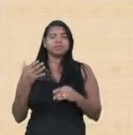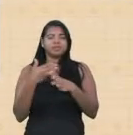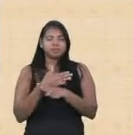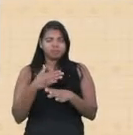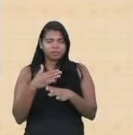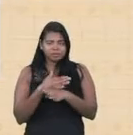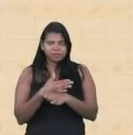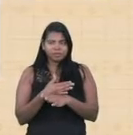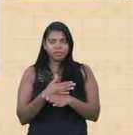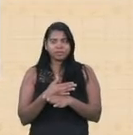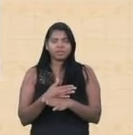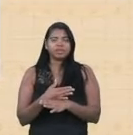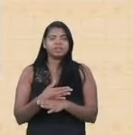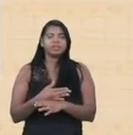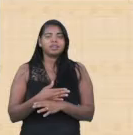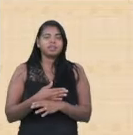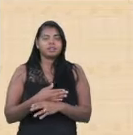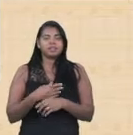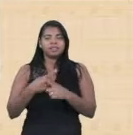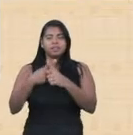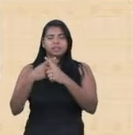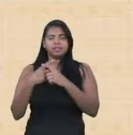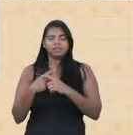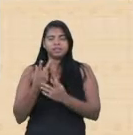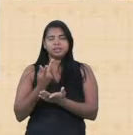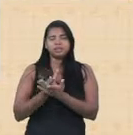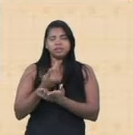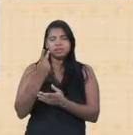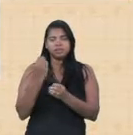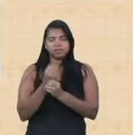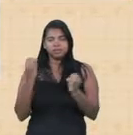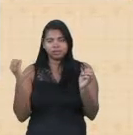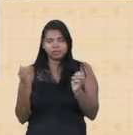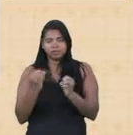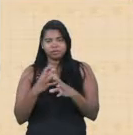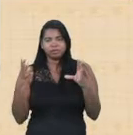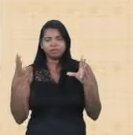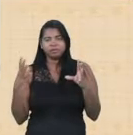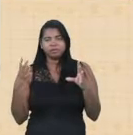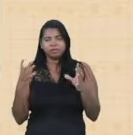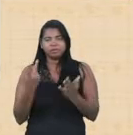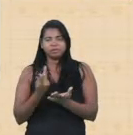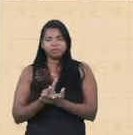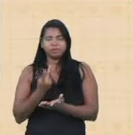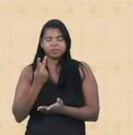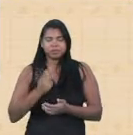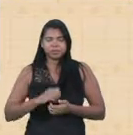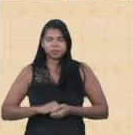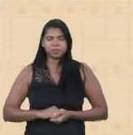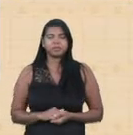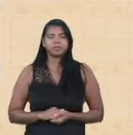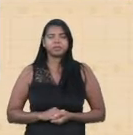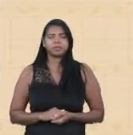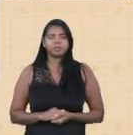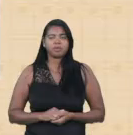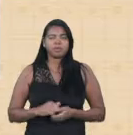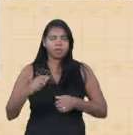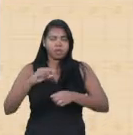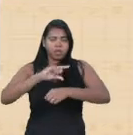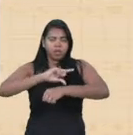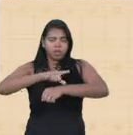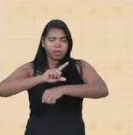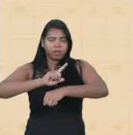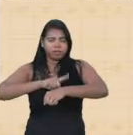cerca de 10 segundos antes da explosão, todos pararam de funcionar. E o relógio em que foi marcado a